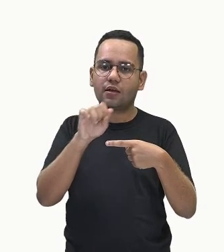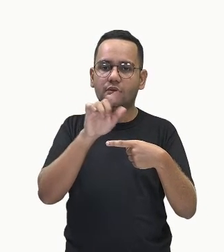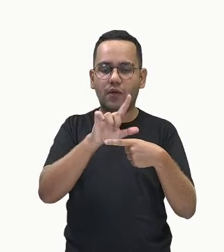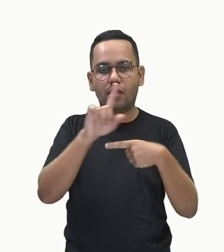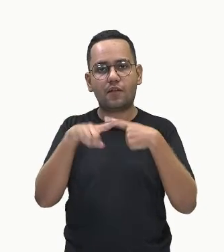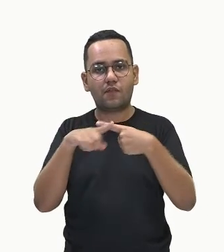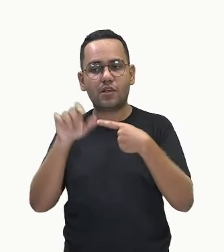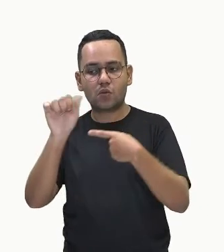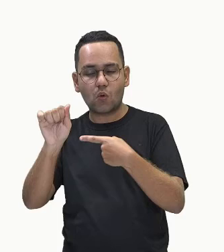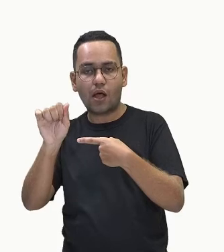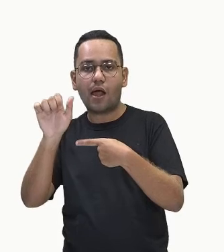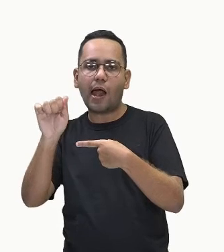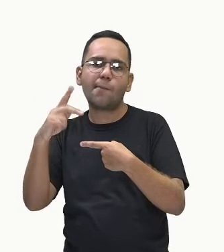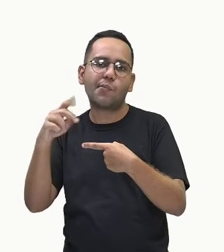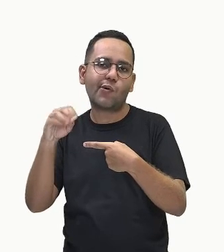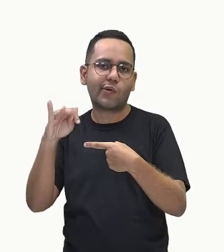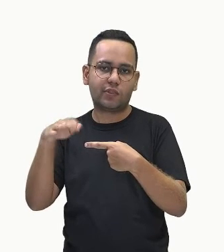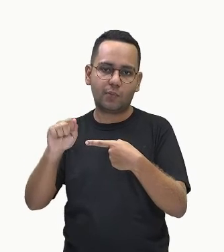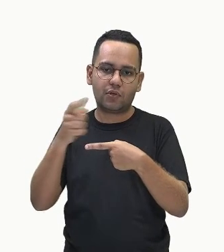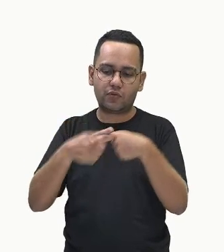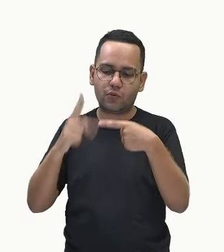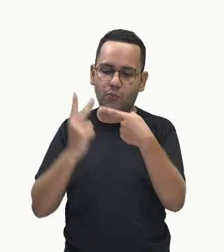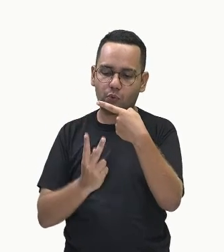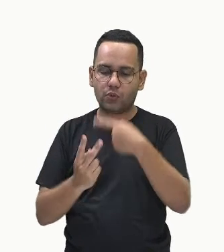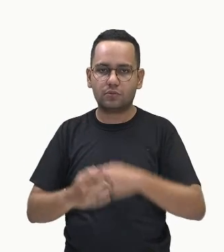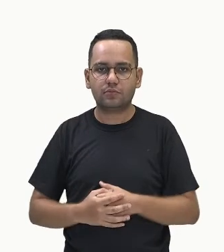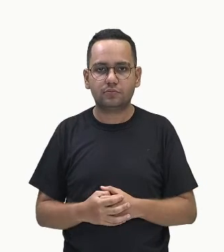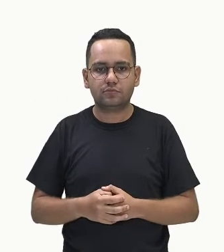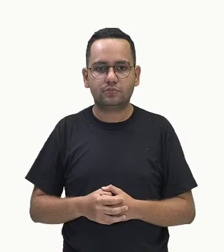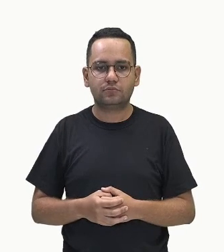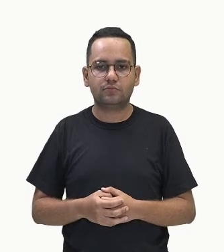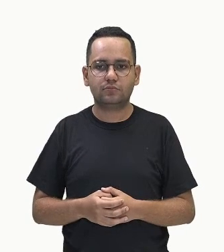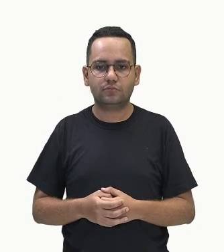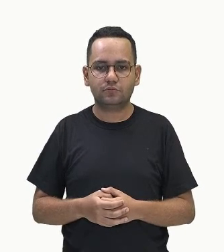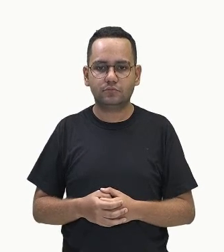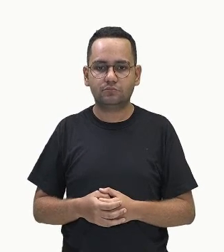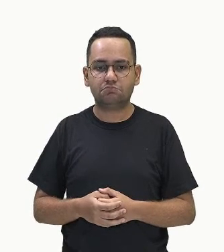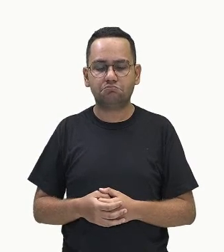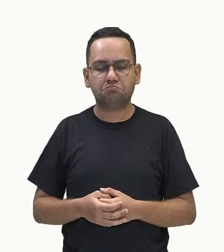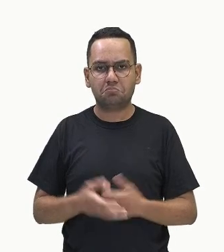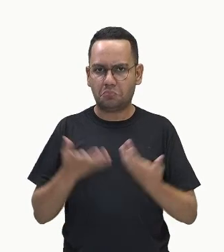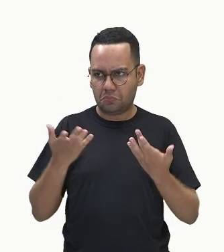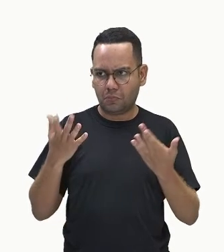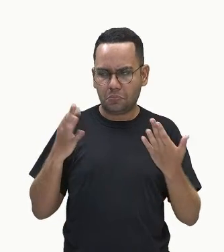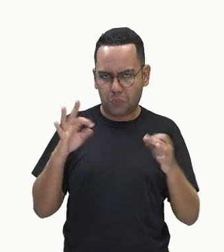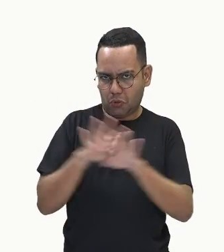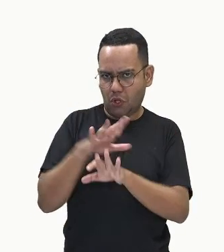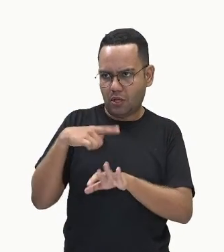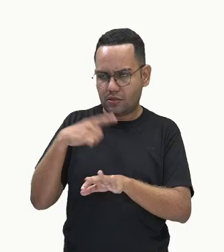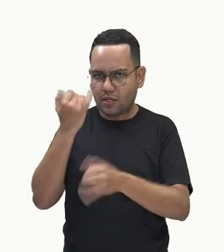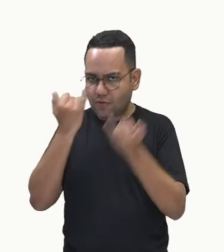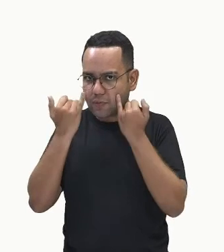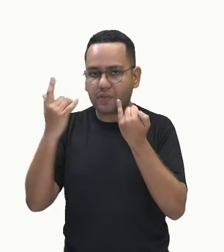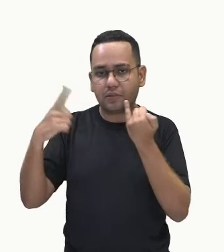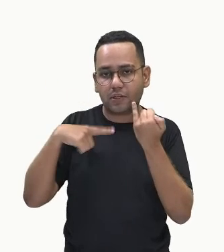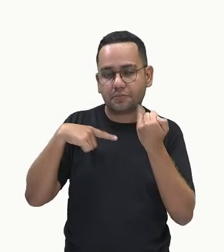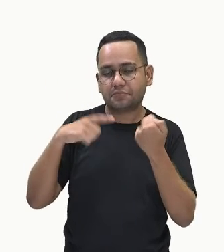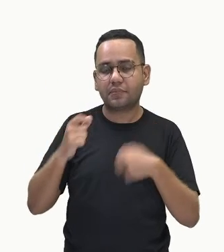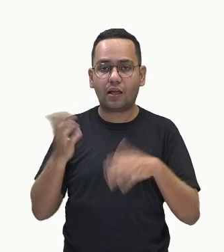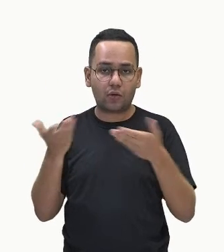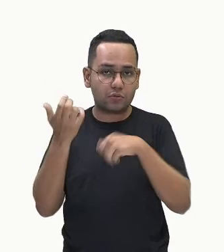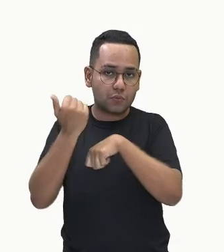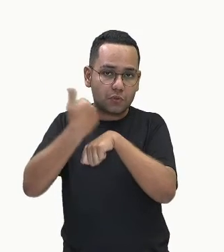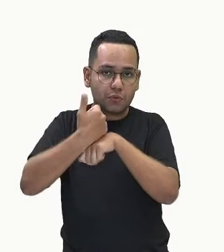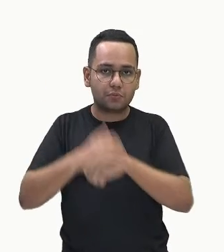isso dividido por 2, tá ok? Certo? Temos essas medidas aí? Temos. Então, vamos substituir.